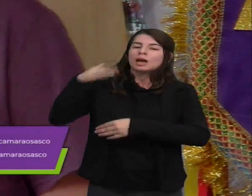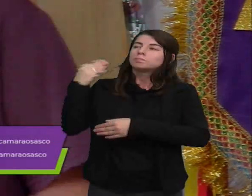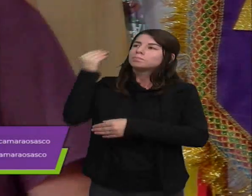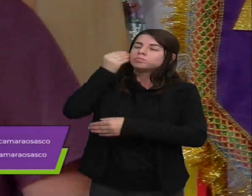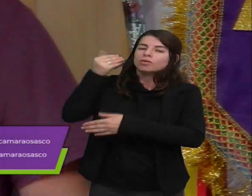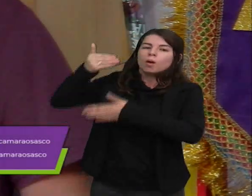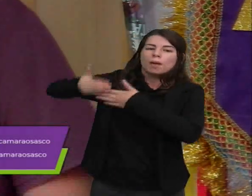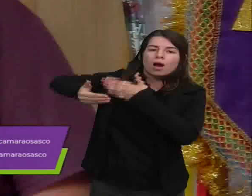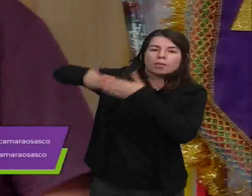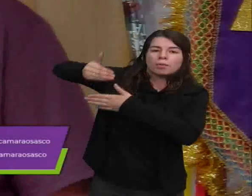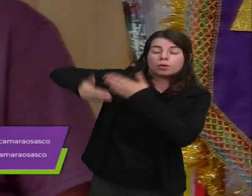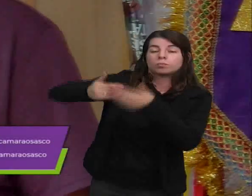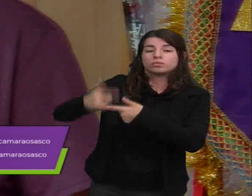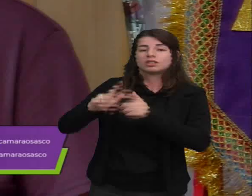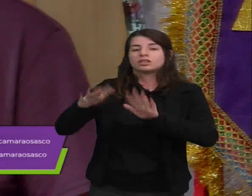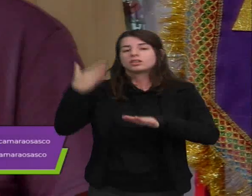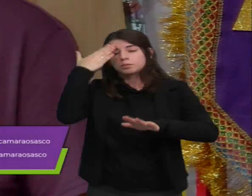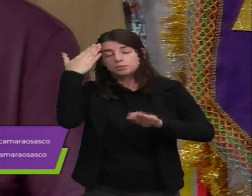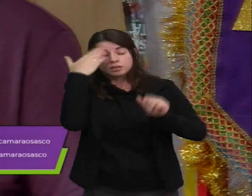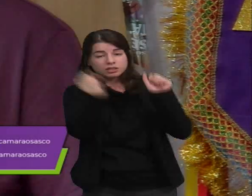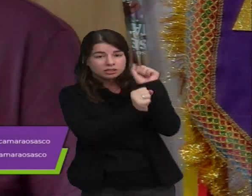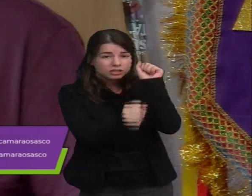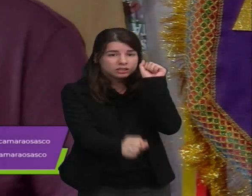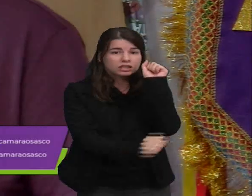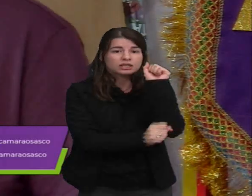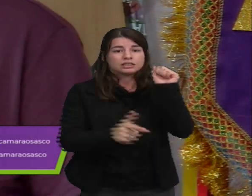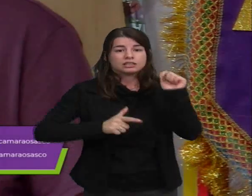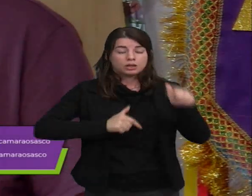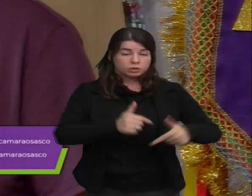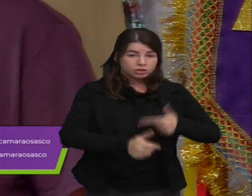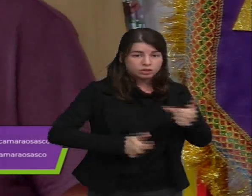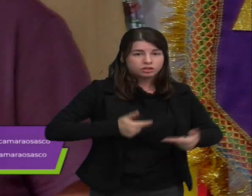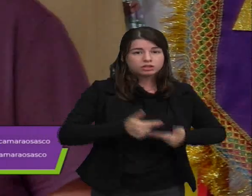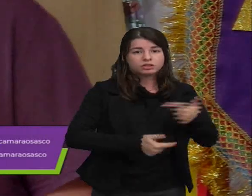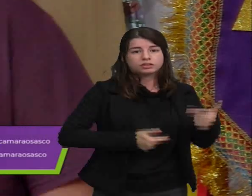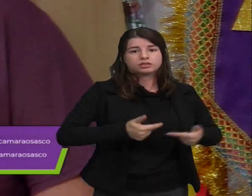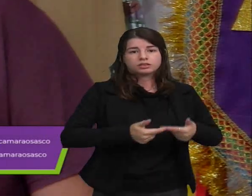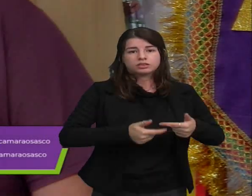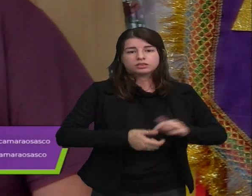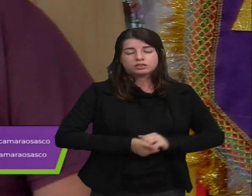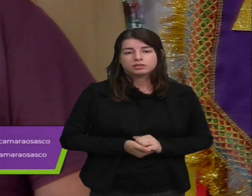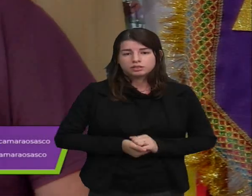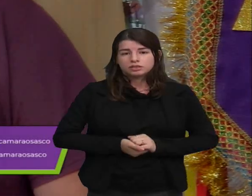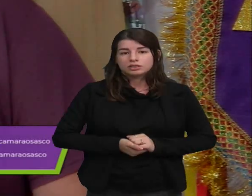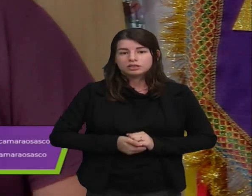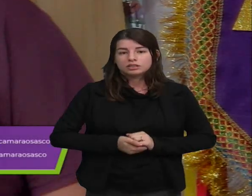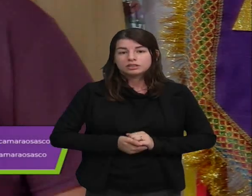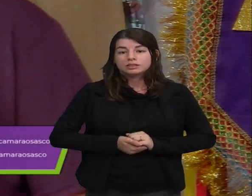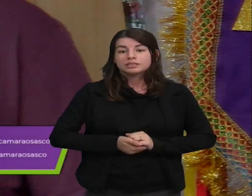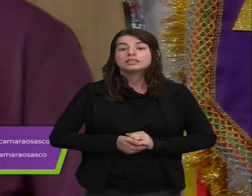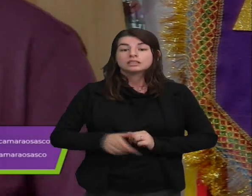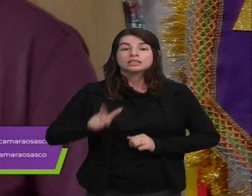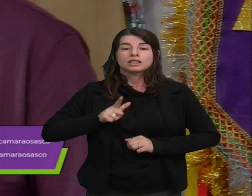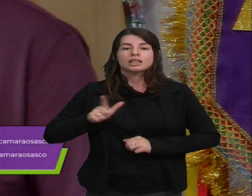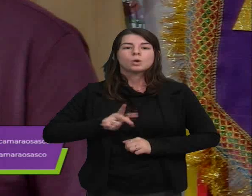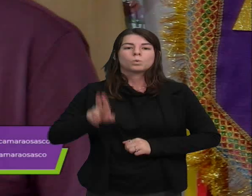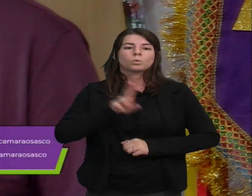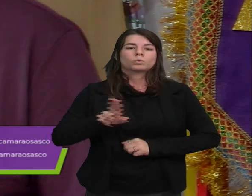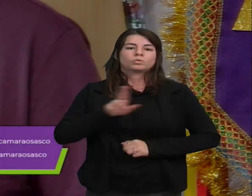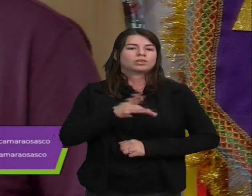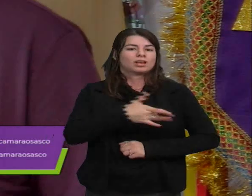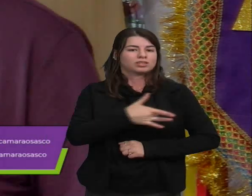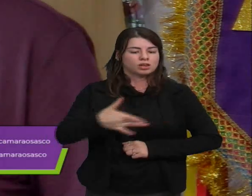aqui a Sabesp ela presta um serviço que tem uma interface direta com a saúde da população